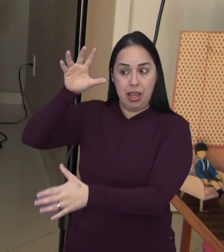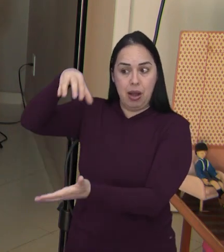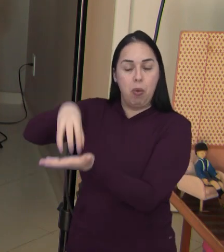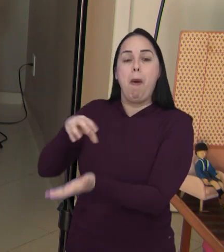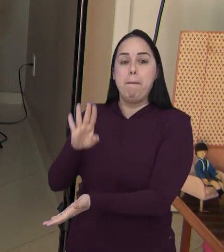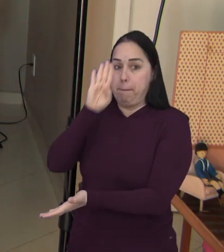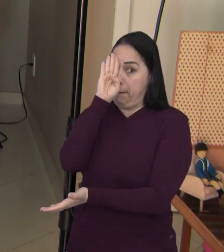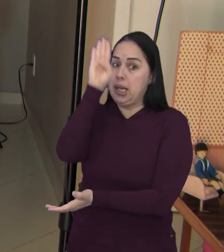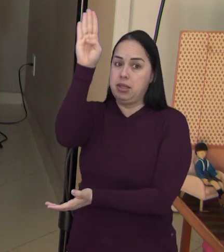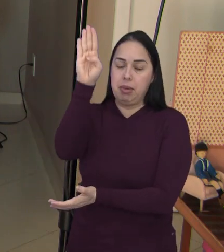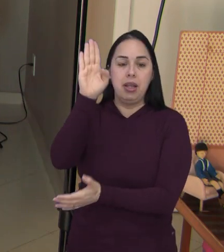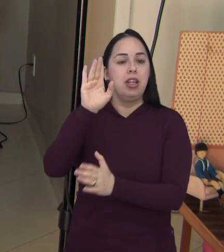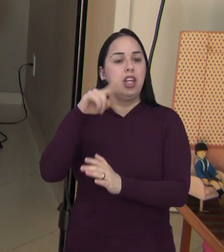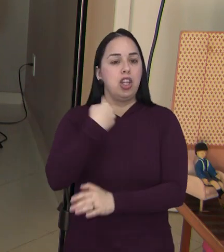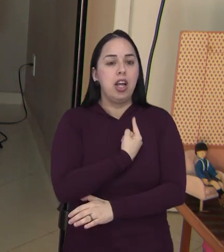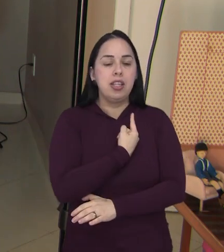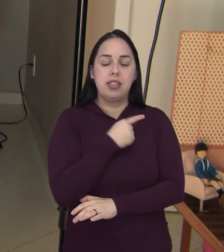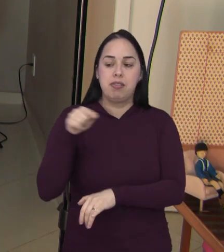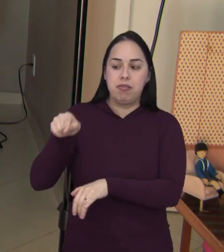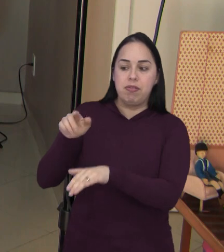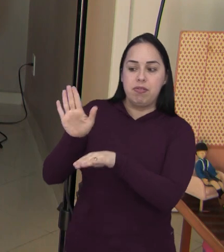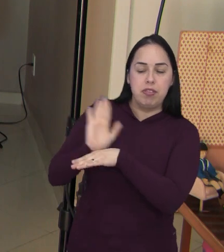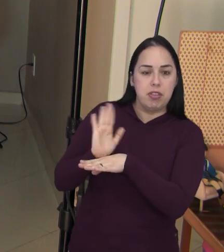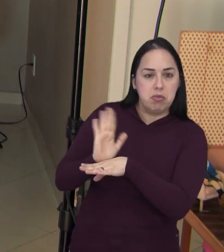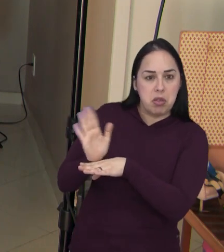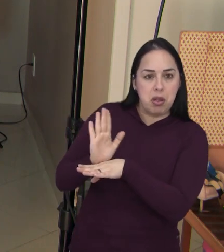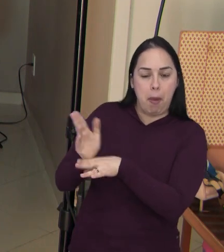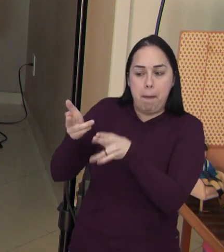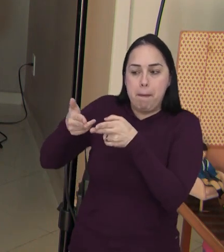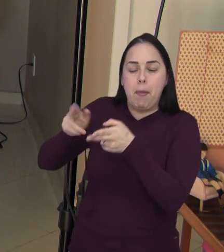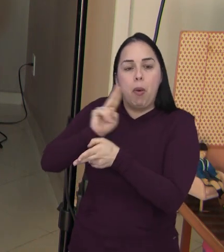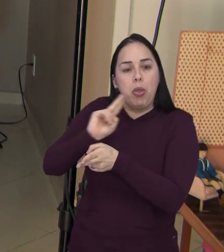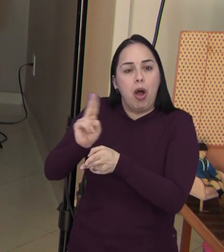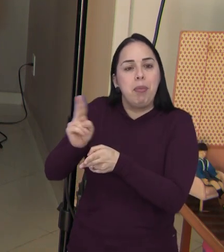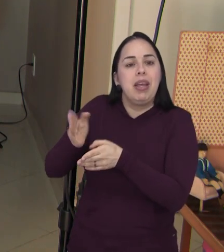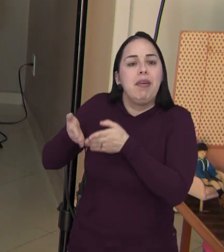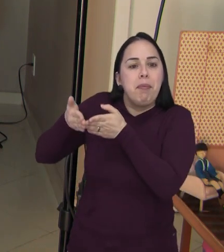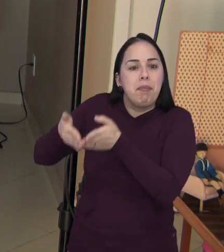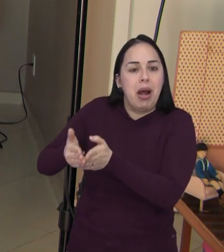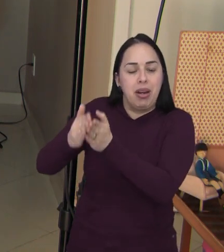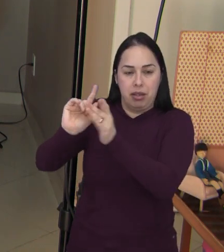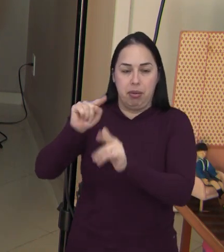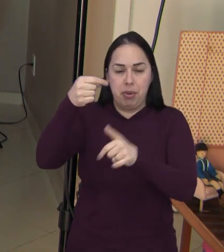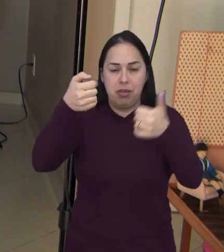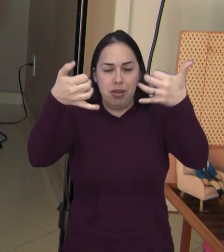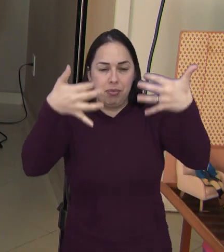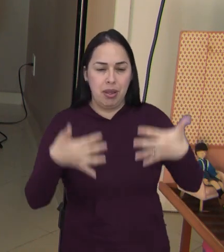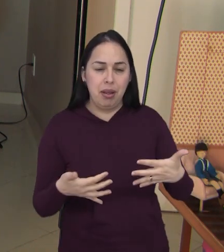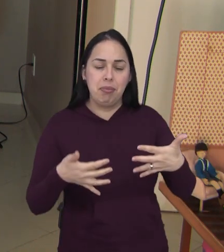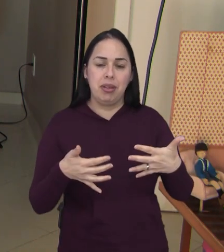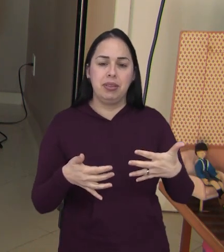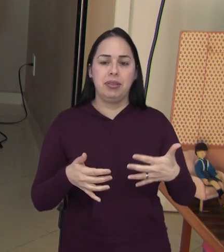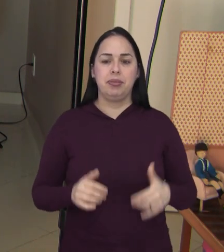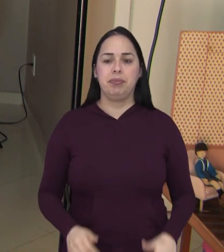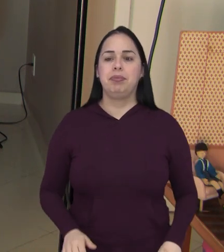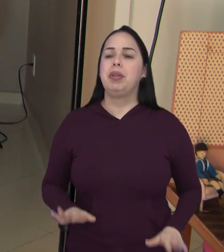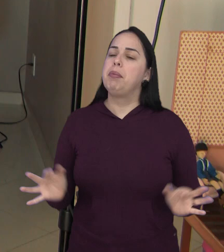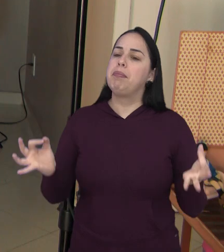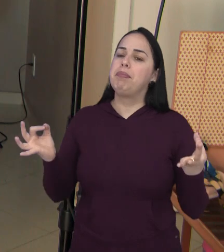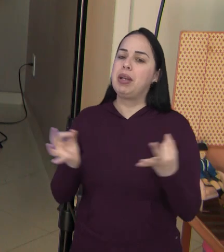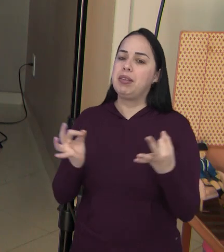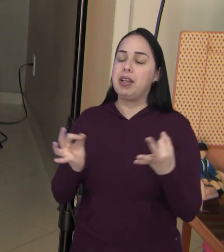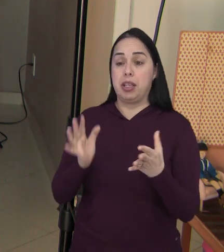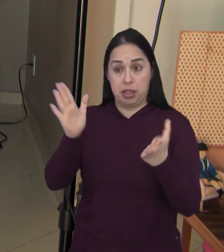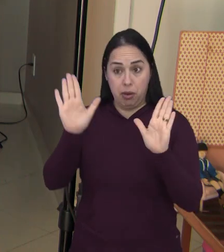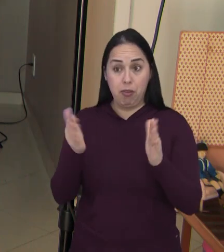sede, e a gente produziu outro filme que é o Barco, assim como 3 amigos, que eu te conto um pouco mais, né, sobre eles. Perfeito,